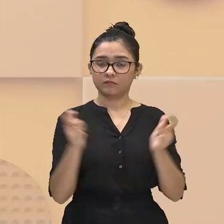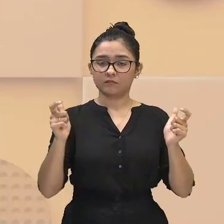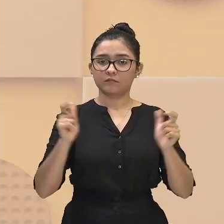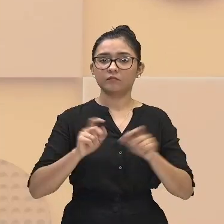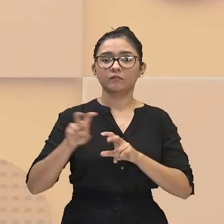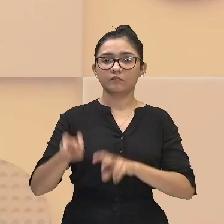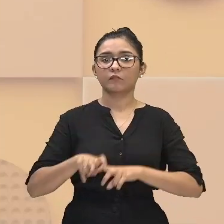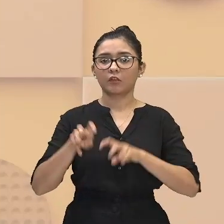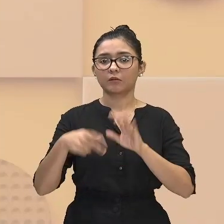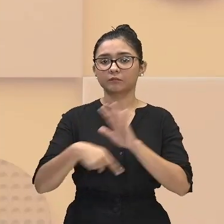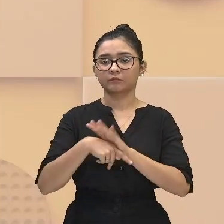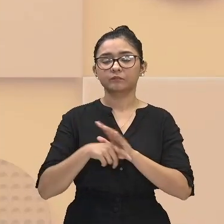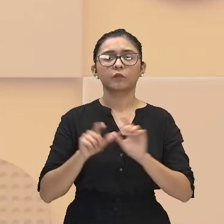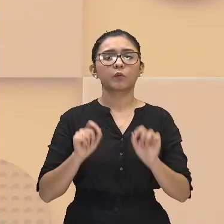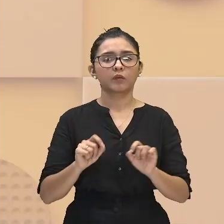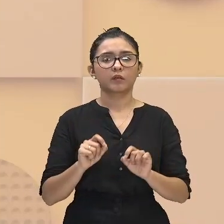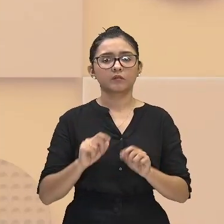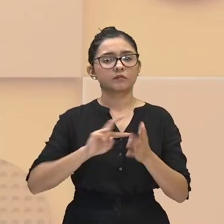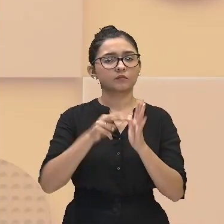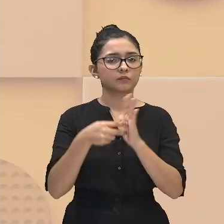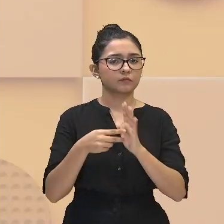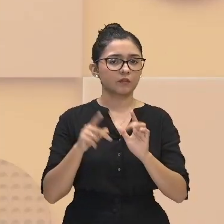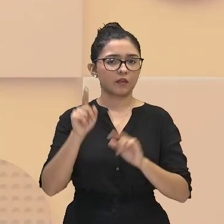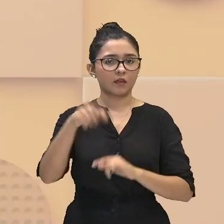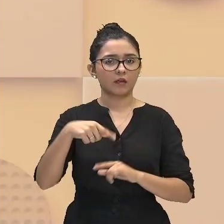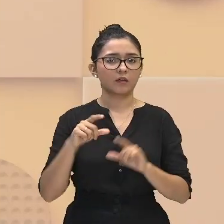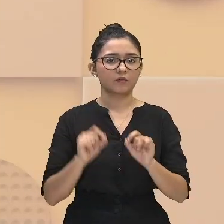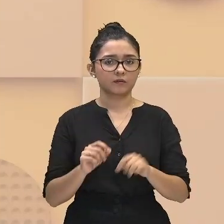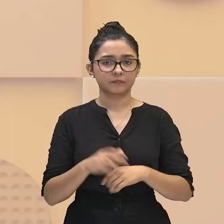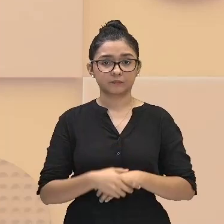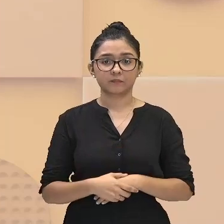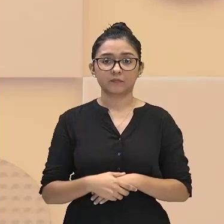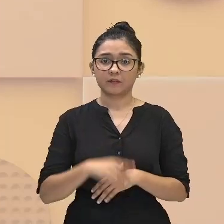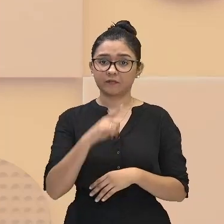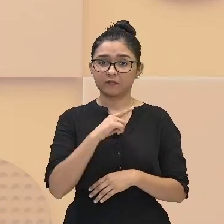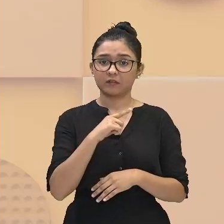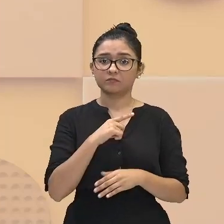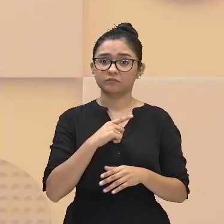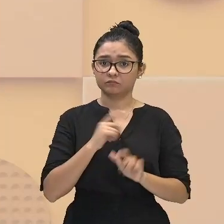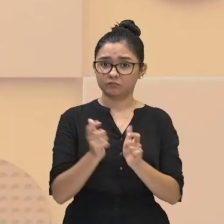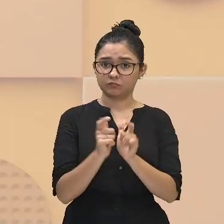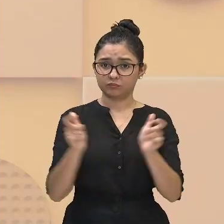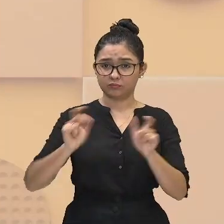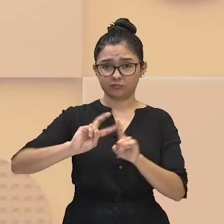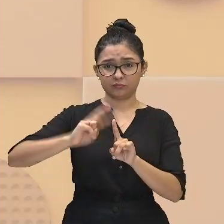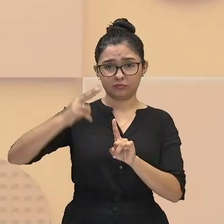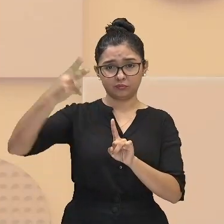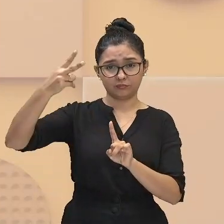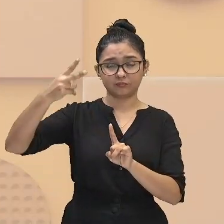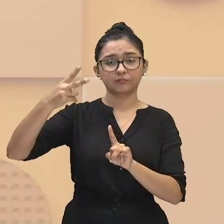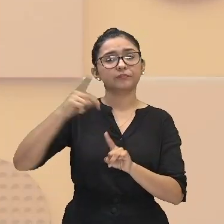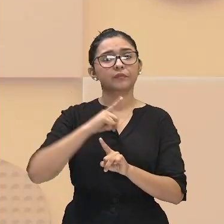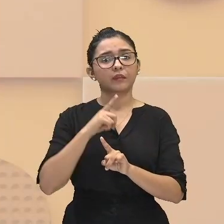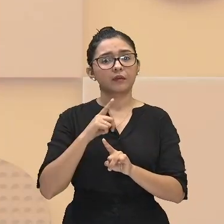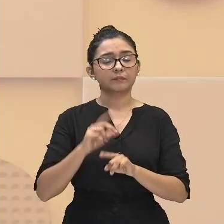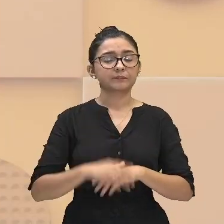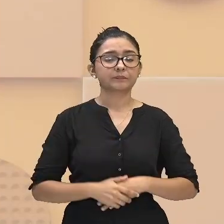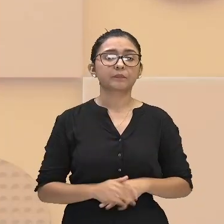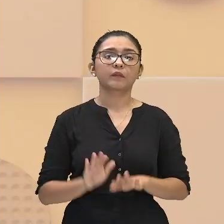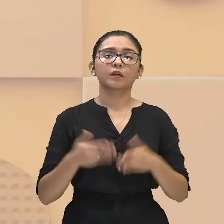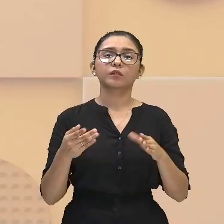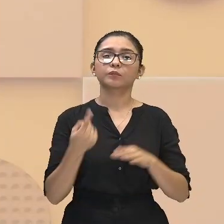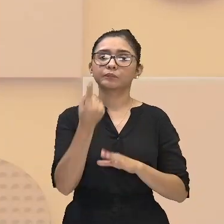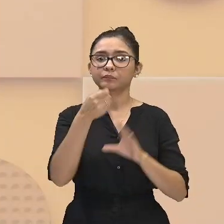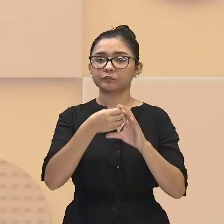é um excedente? Excedente é aquilo que sobra, é aquilo que eu tenho a mais. Uma das características